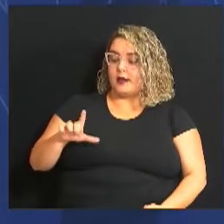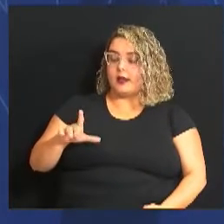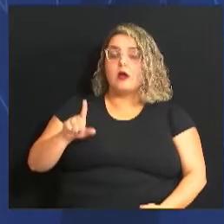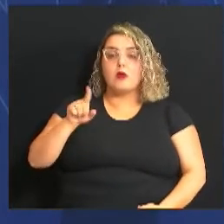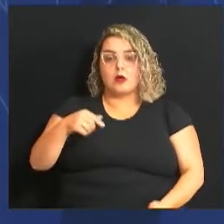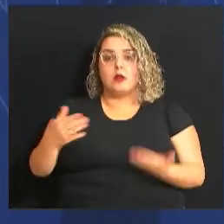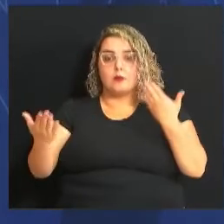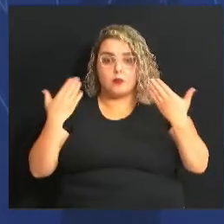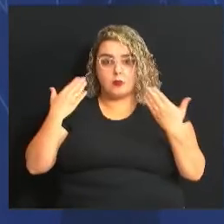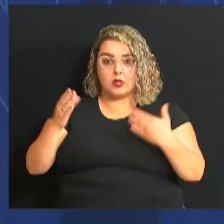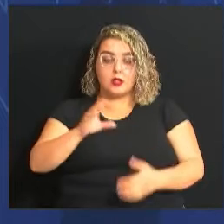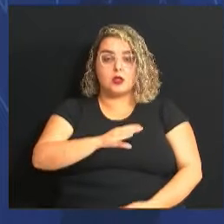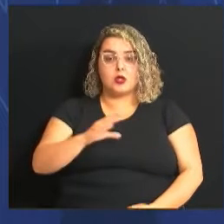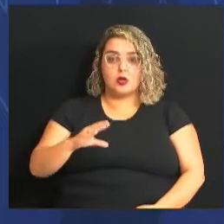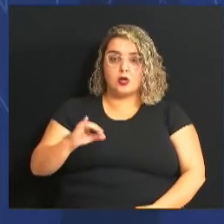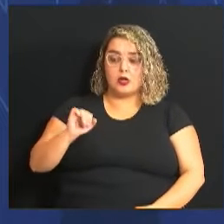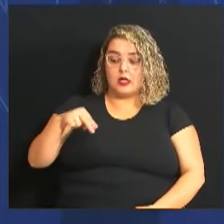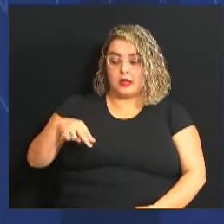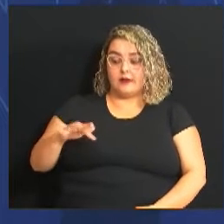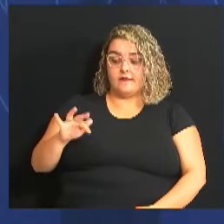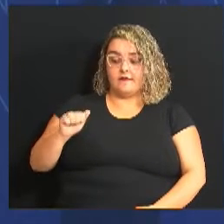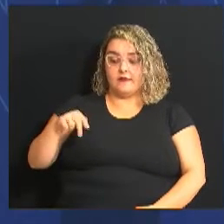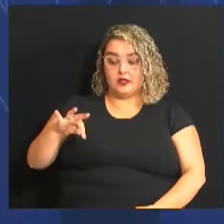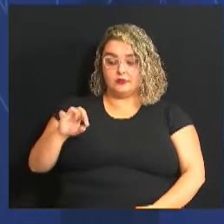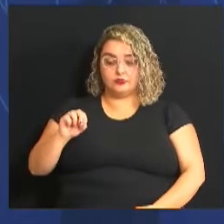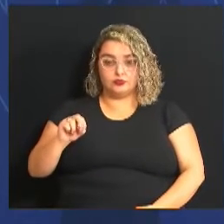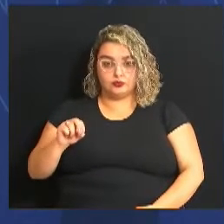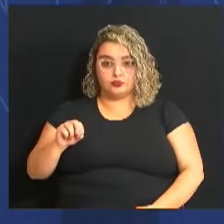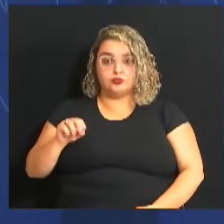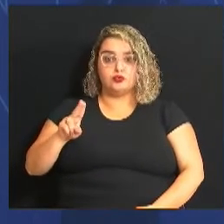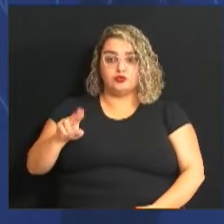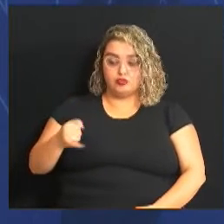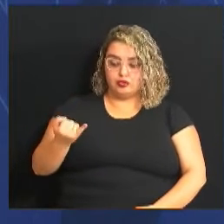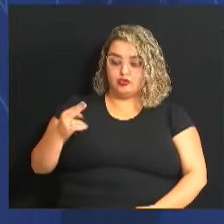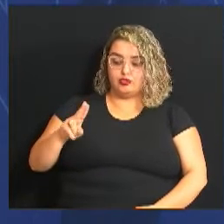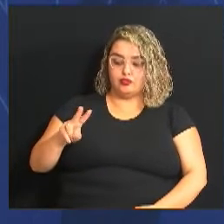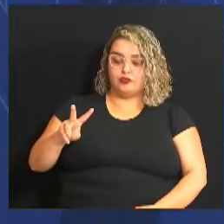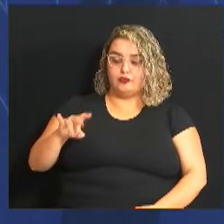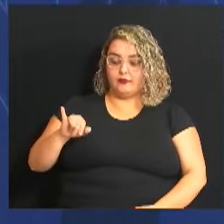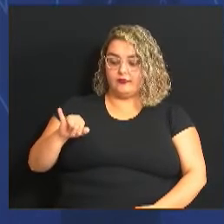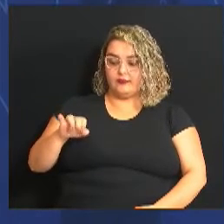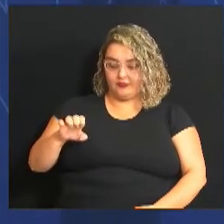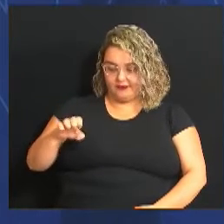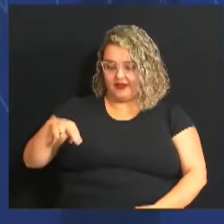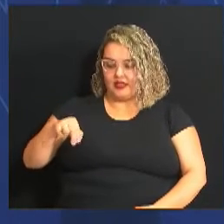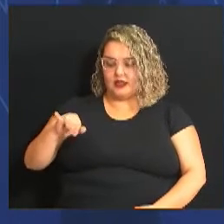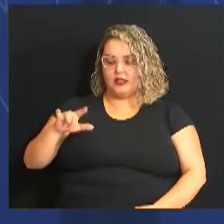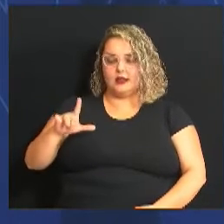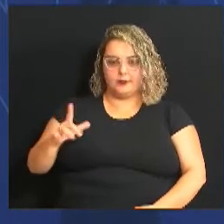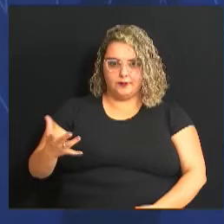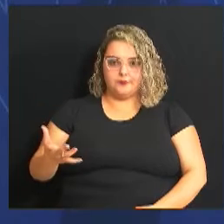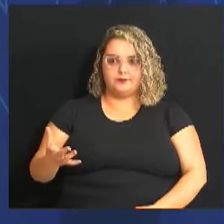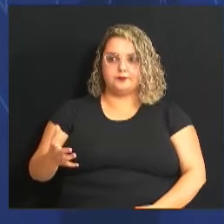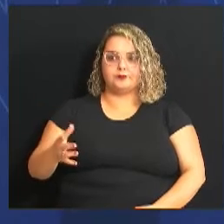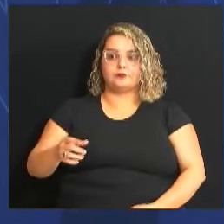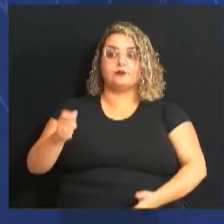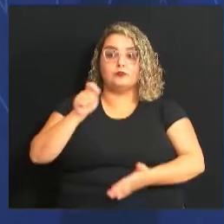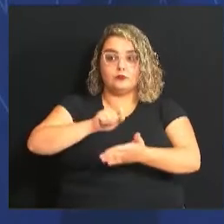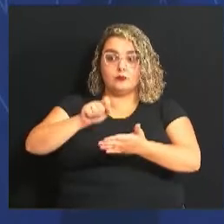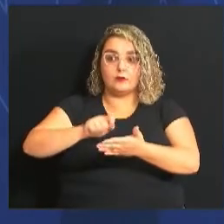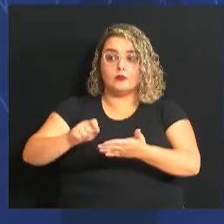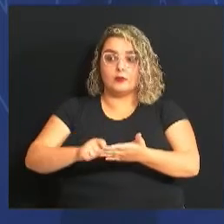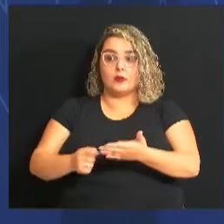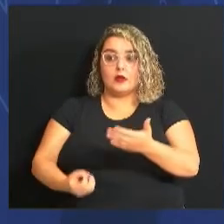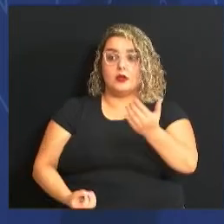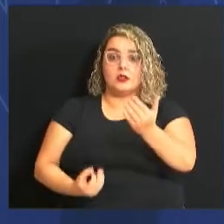psicólogo clínico infanto-juvenil, sócio fundador da Comportamentalmente, autor do livro